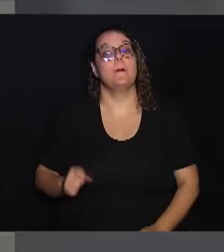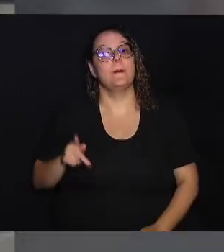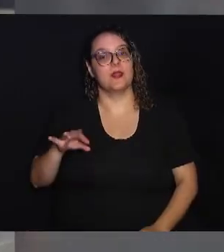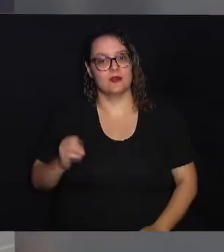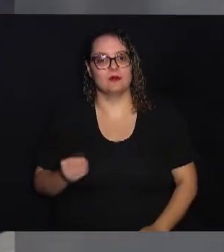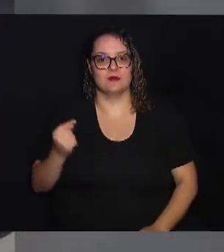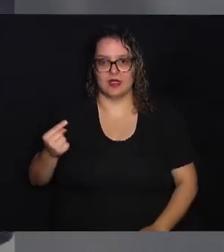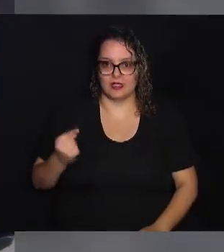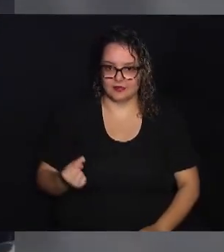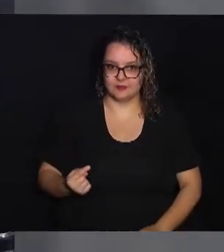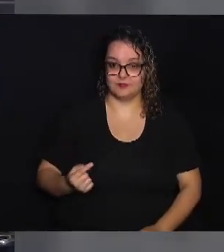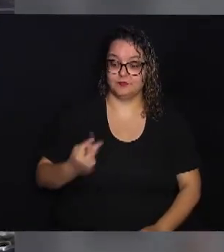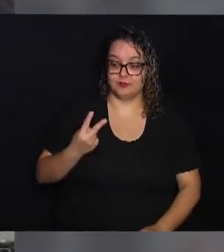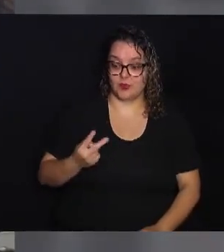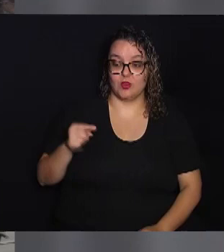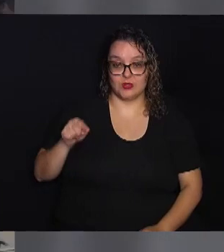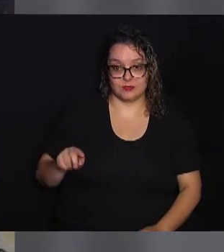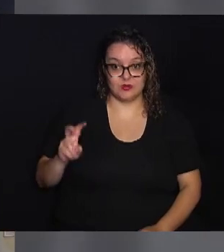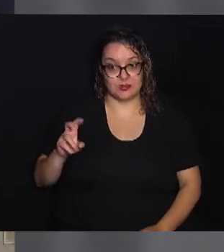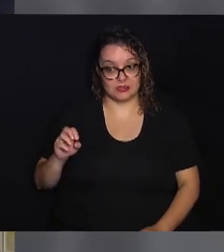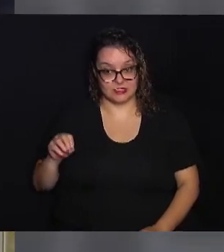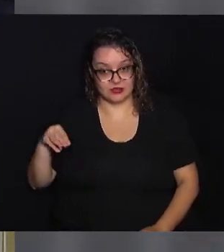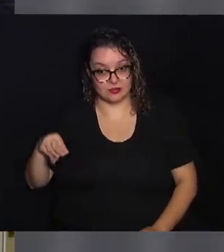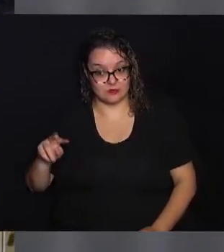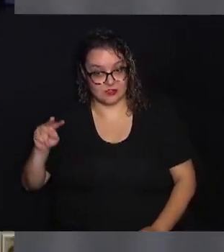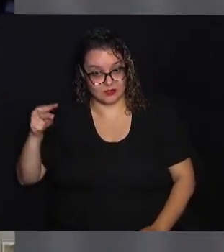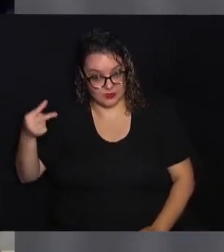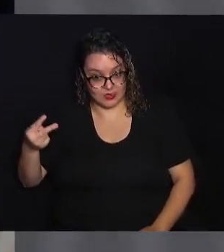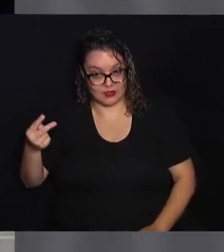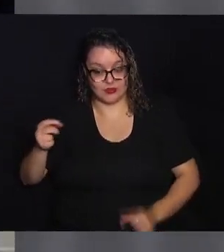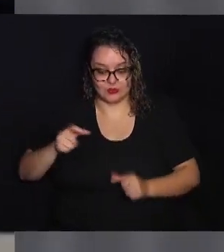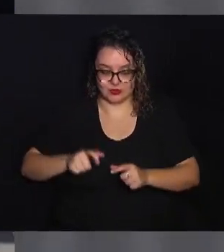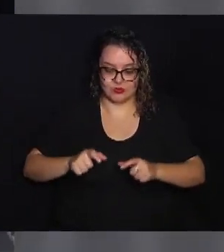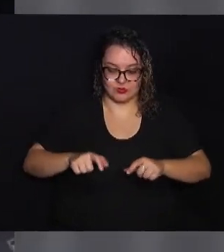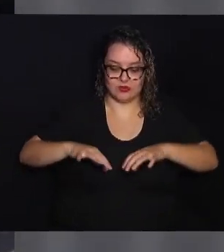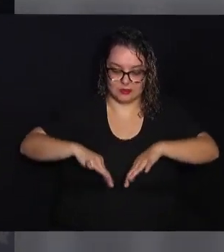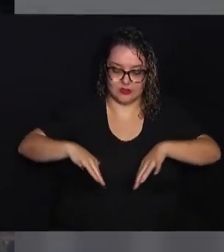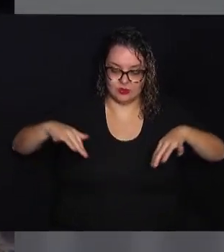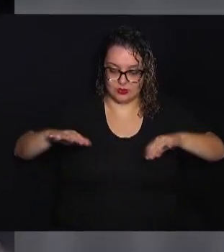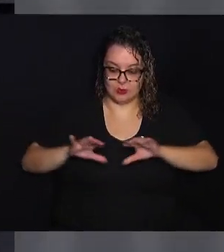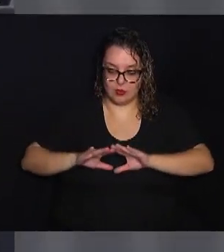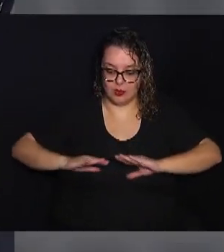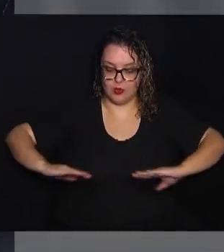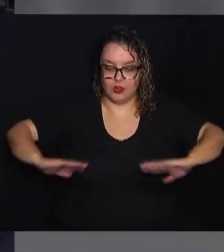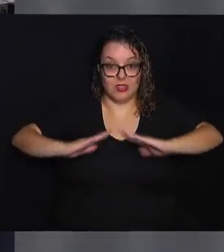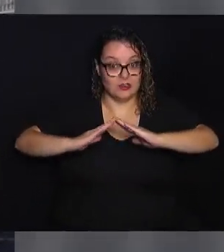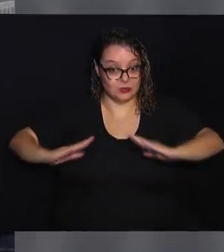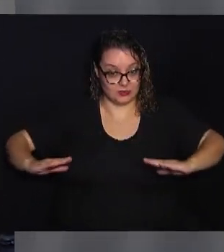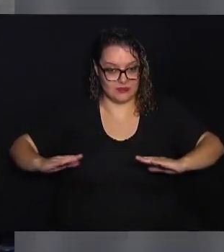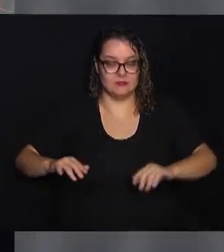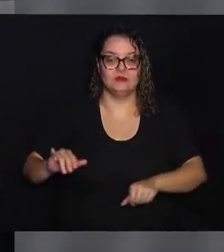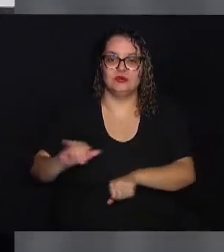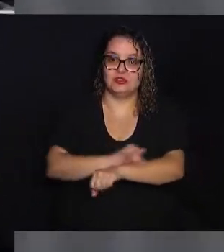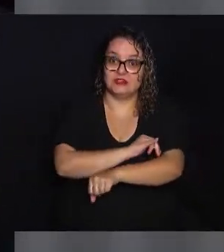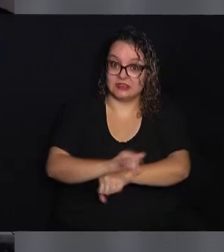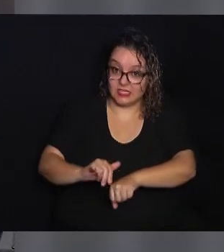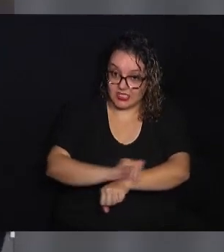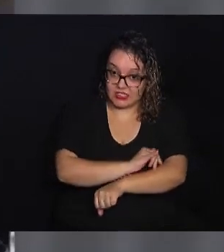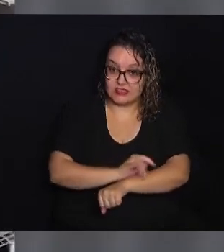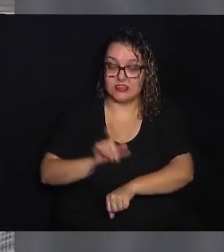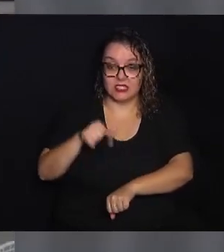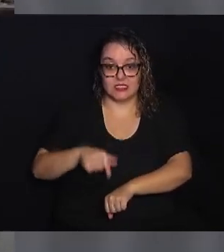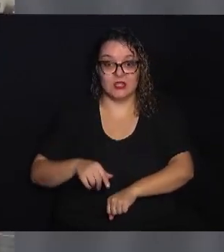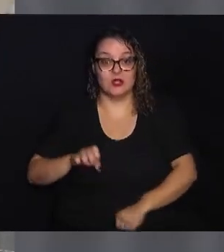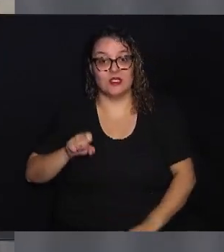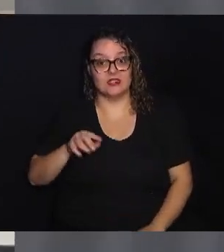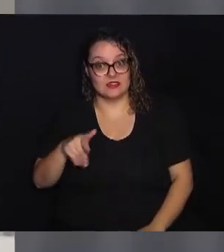pico cada, espalhadas por uma área de 2.500 metros quadrados no teto do espaço esportivo. A instalação foi feita de